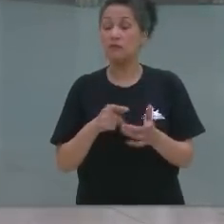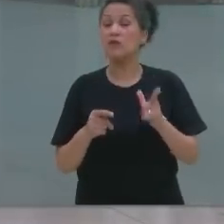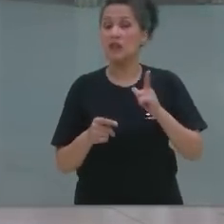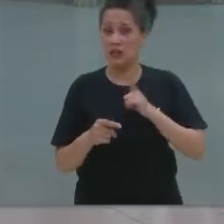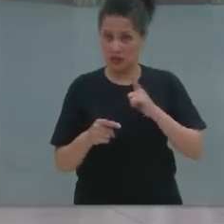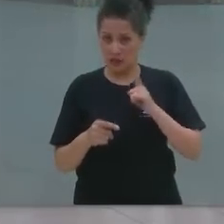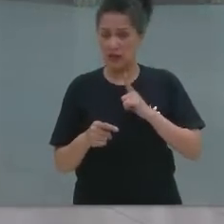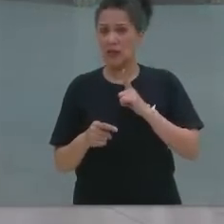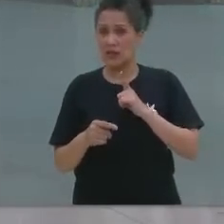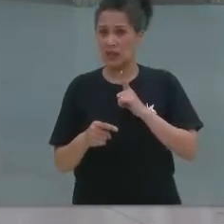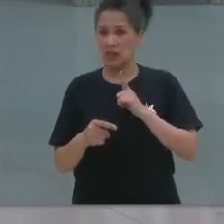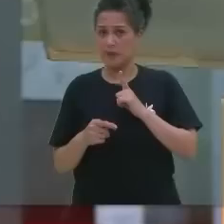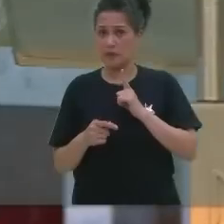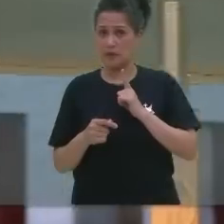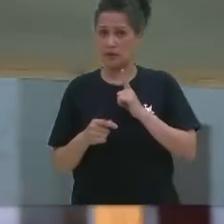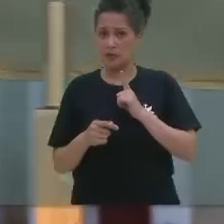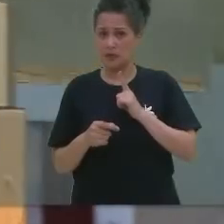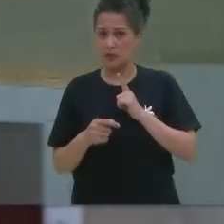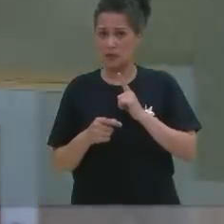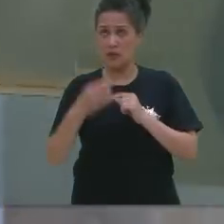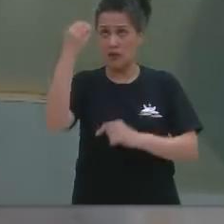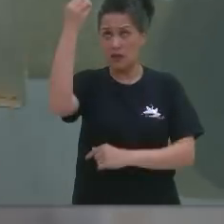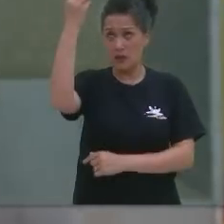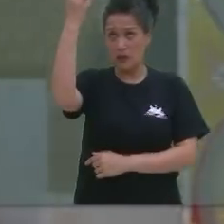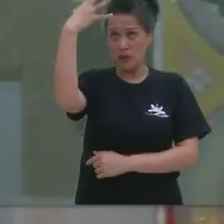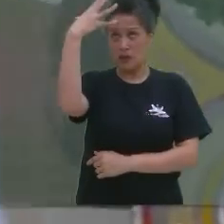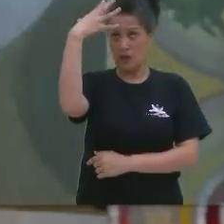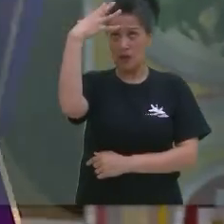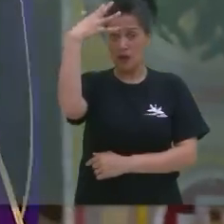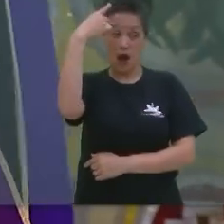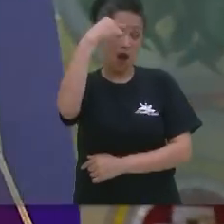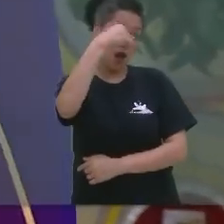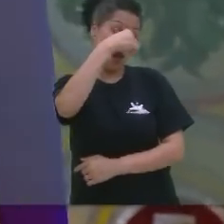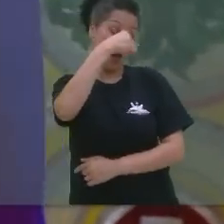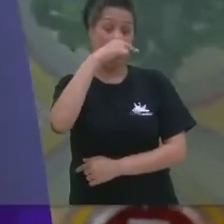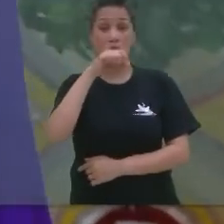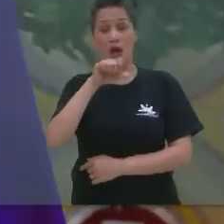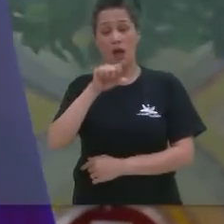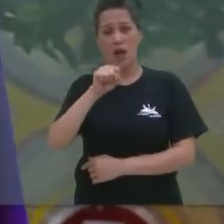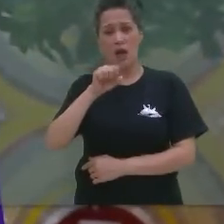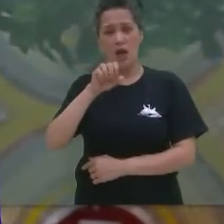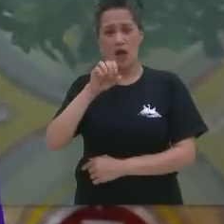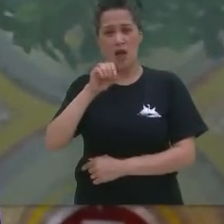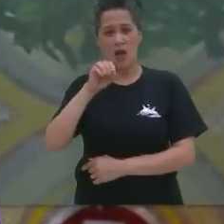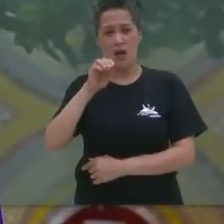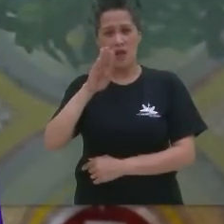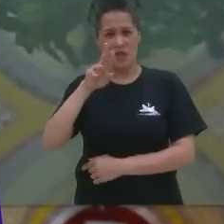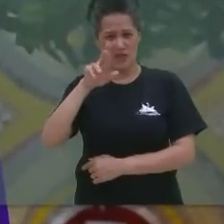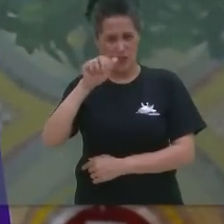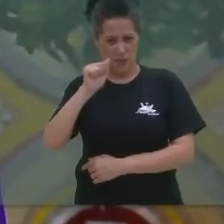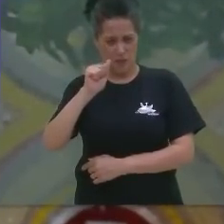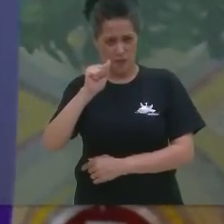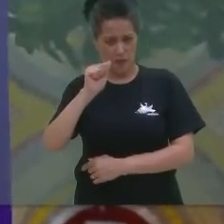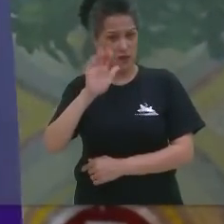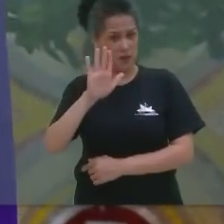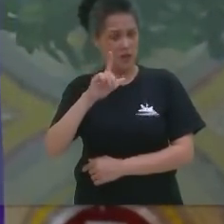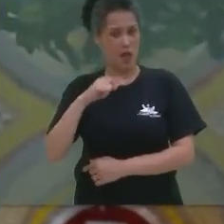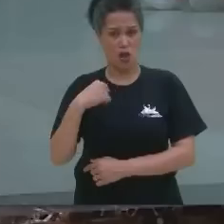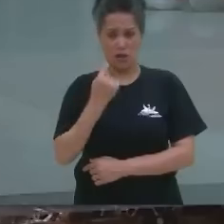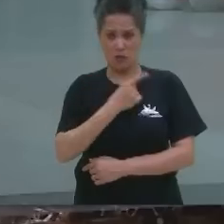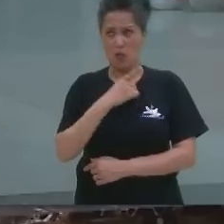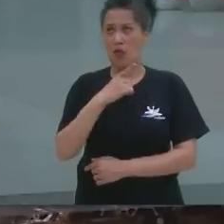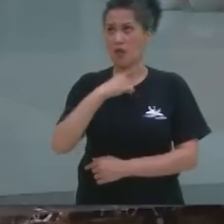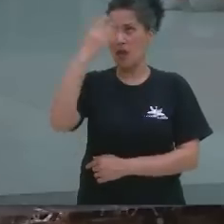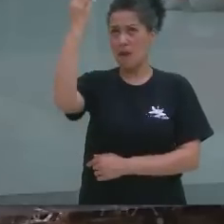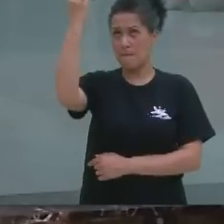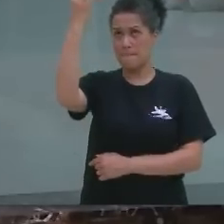não vivemos a plenitude da luz. Nós vivemos o lusco-fusco. Nós vivemos